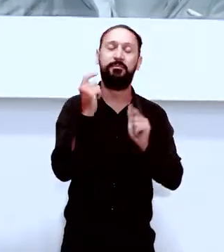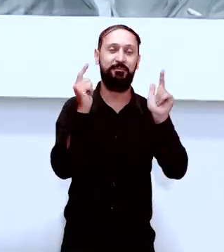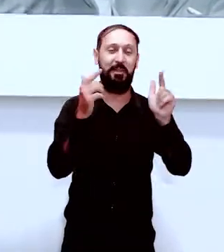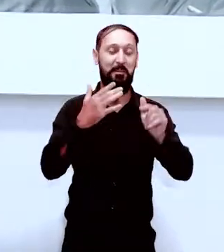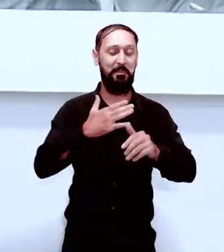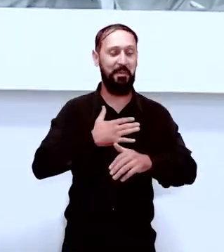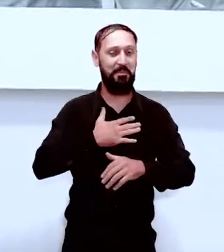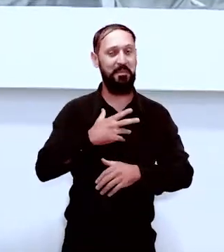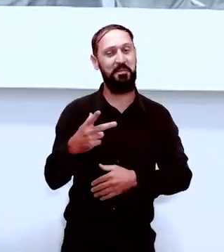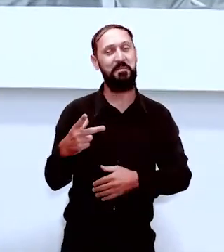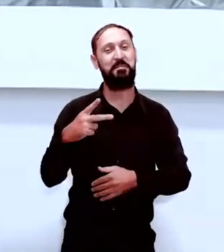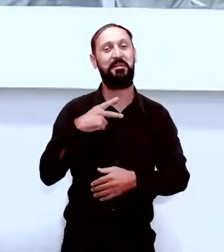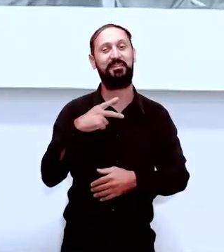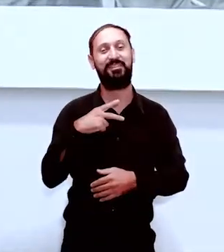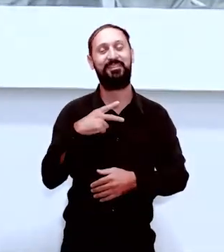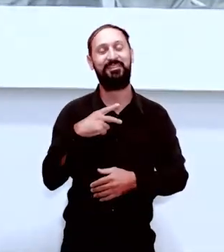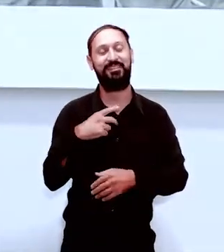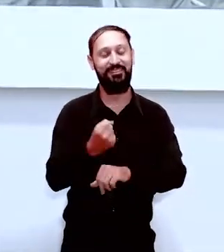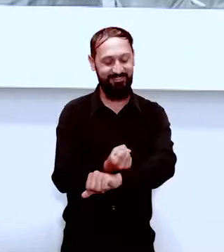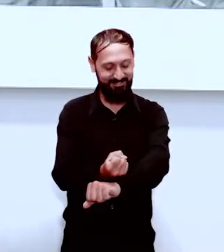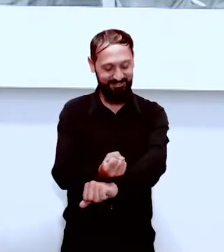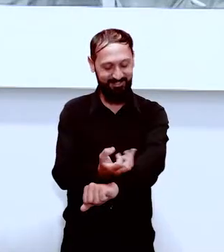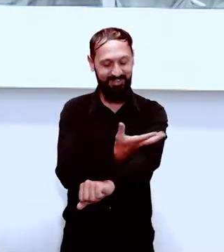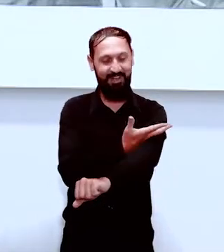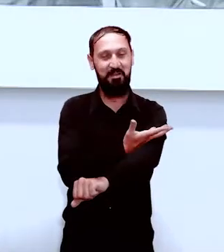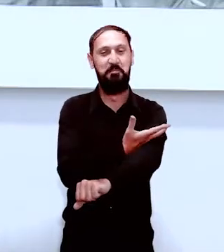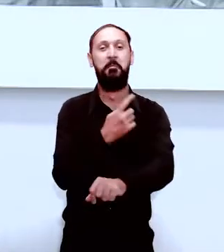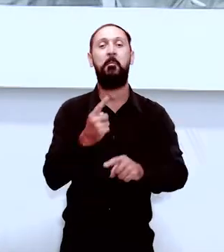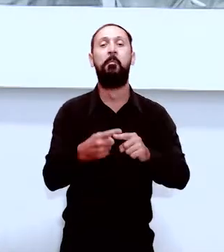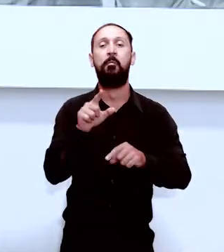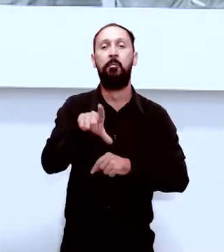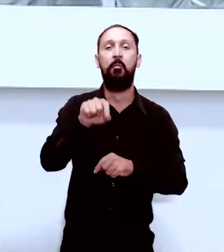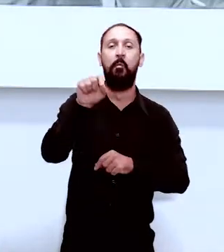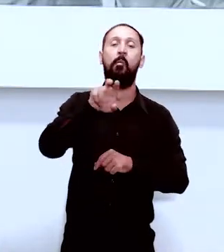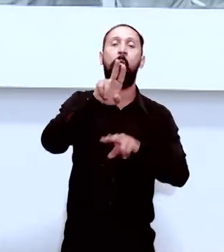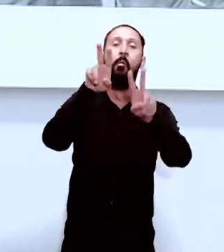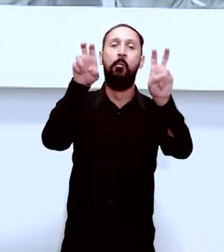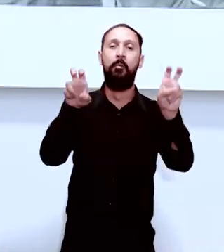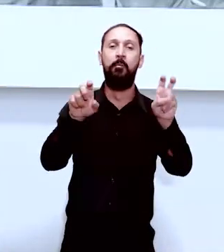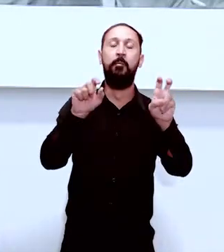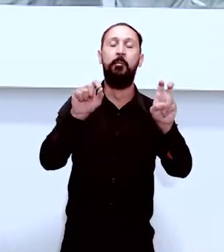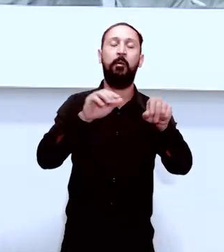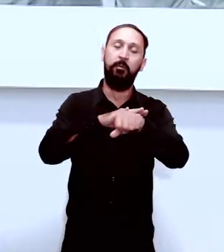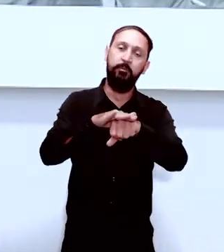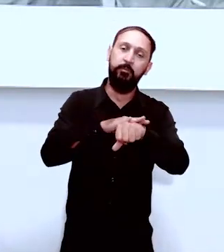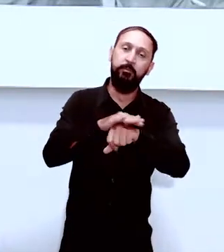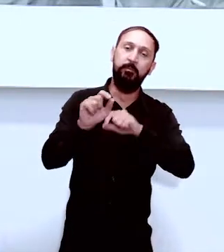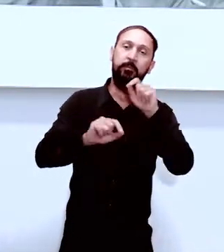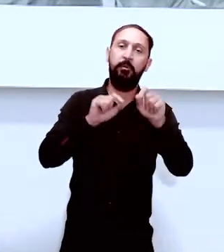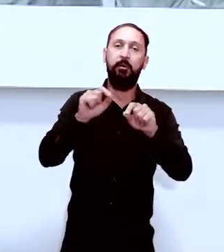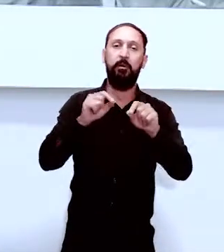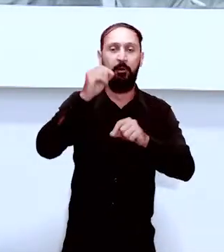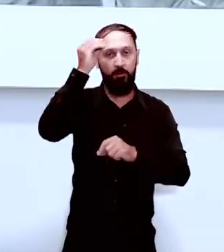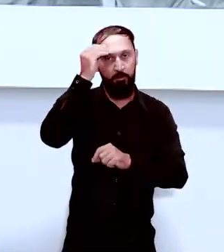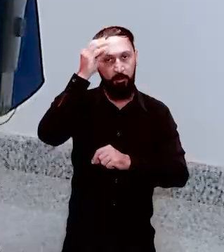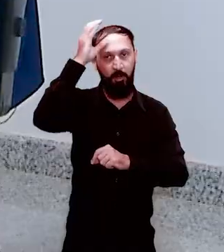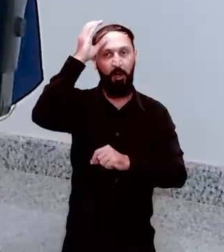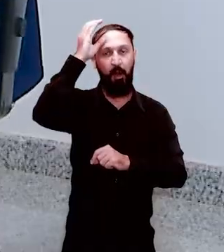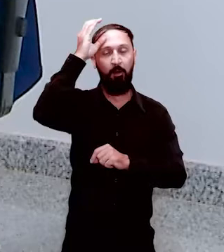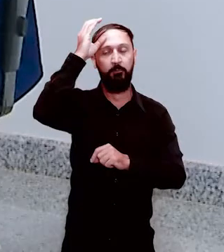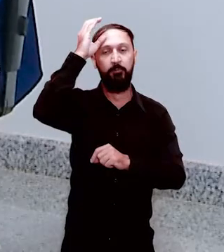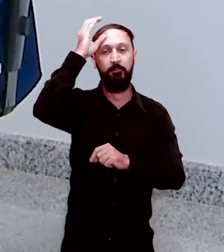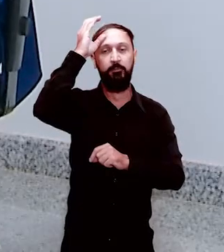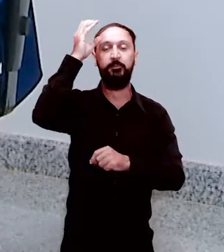escolha desse Sextou, para mim, particularmente, é muito emocionante, porque a gente escolheu esse Sextou falar